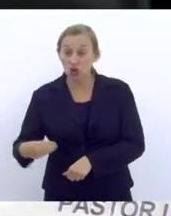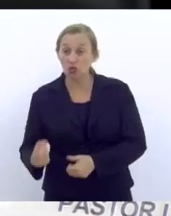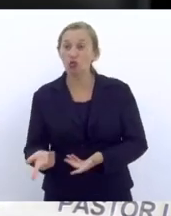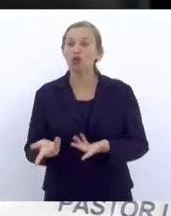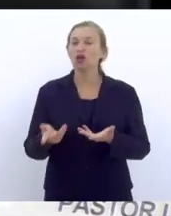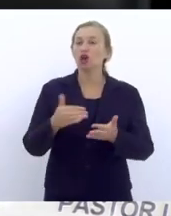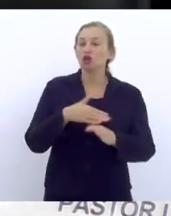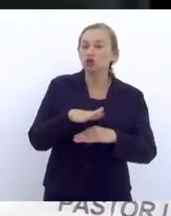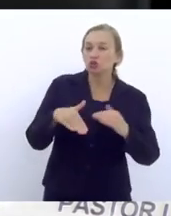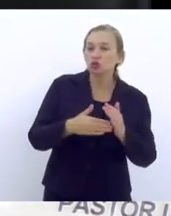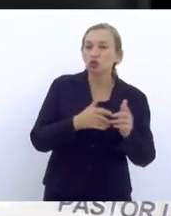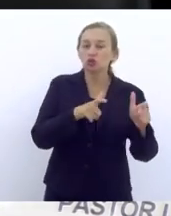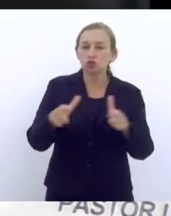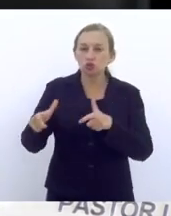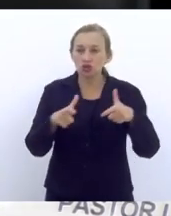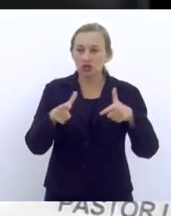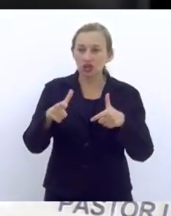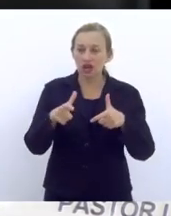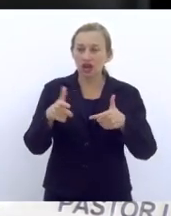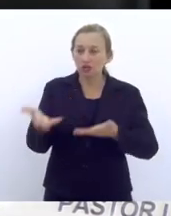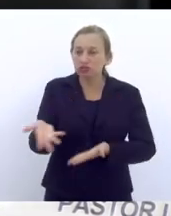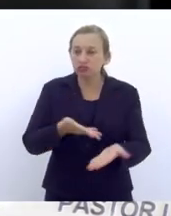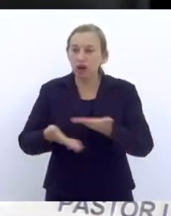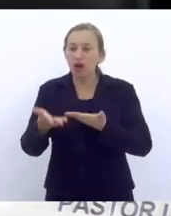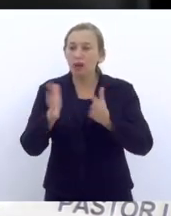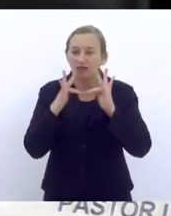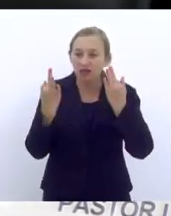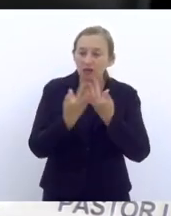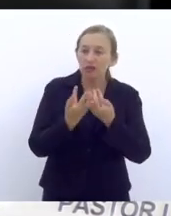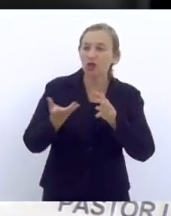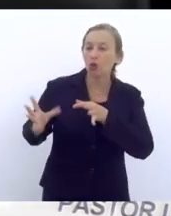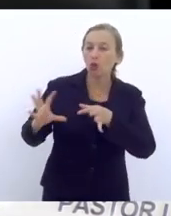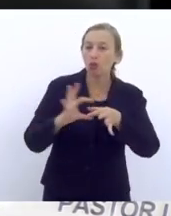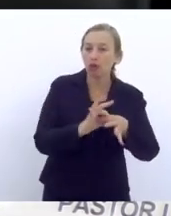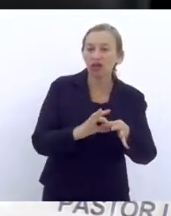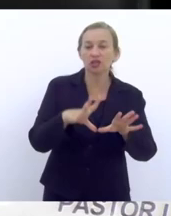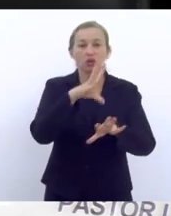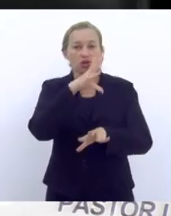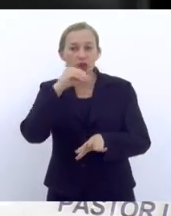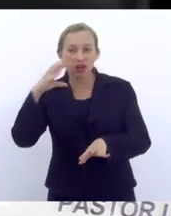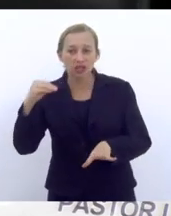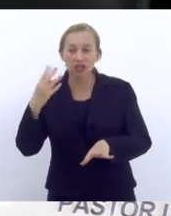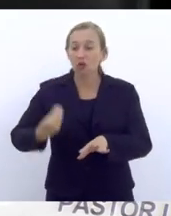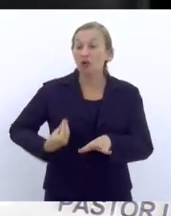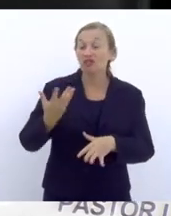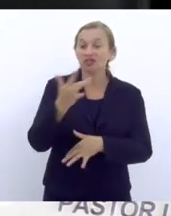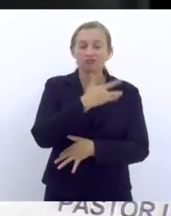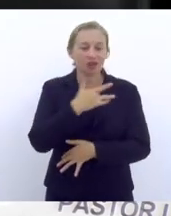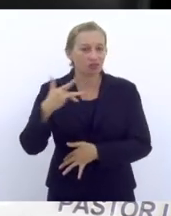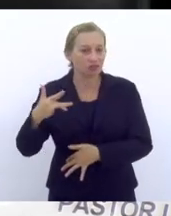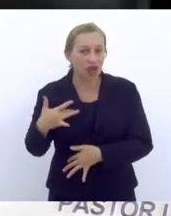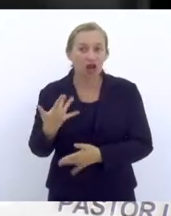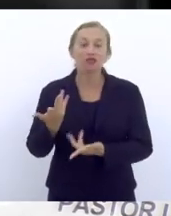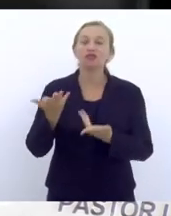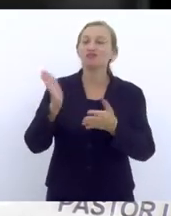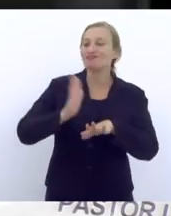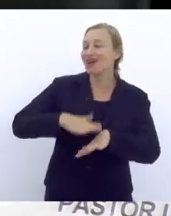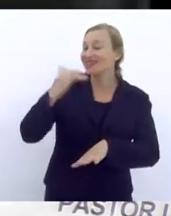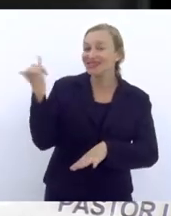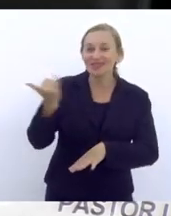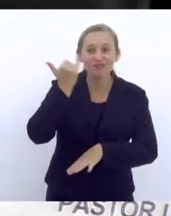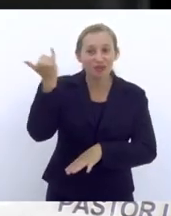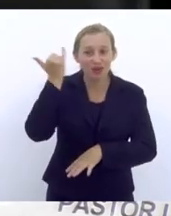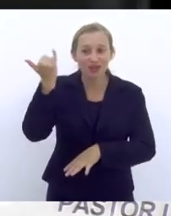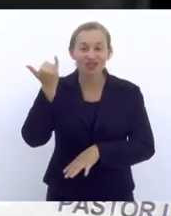os lados para que a família seja completa e o adolescente tenha uma vida saudável. E o mais importante,